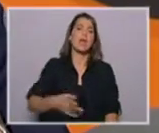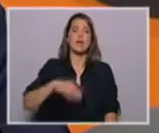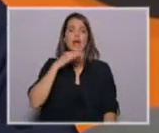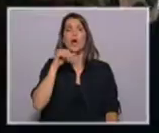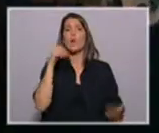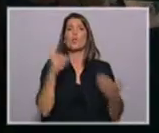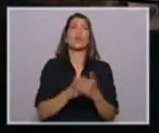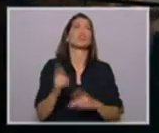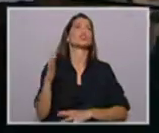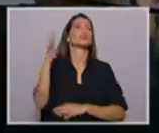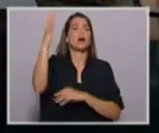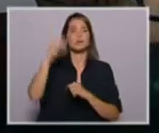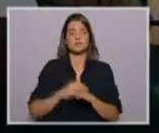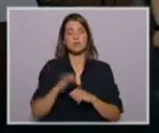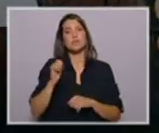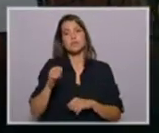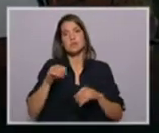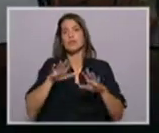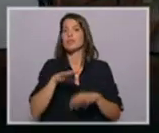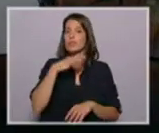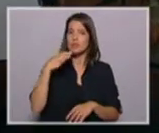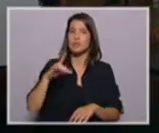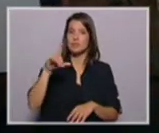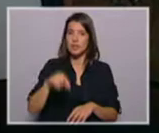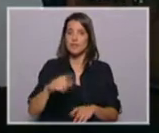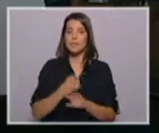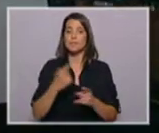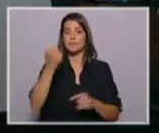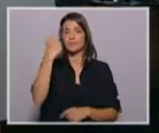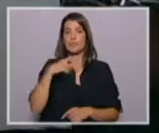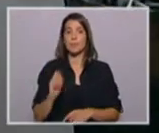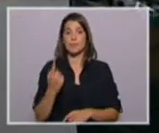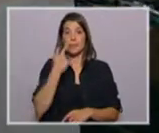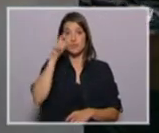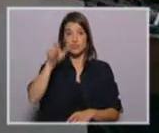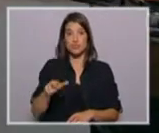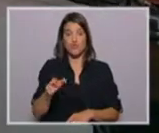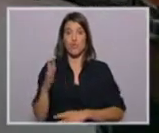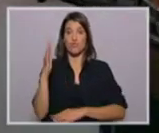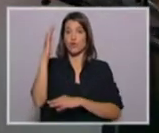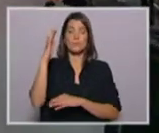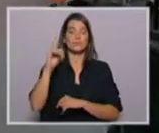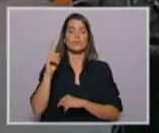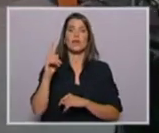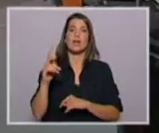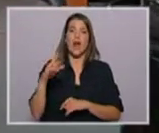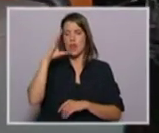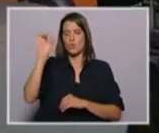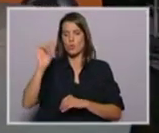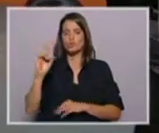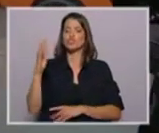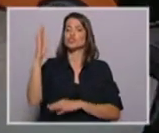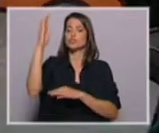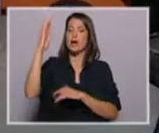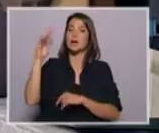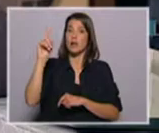espaço. Sim, mas é engraçado que mesmo a história da primeira pessoa que foi ao espaço, foi Gagarin, tem